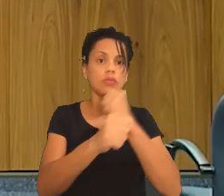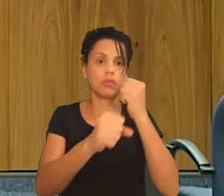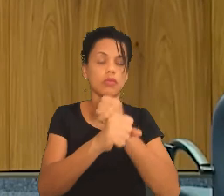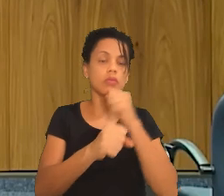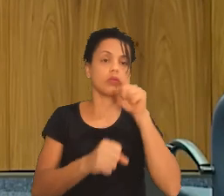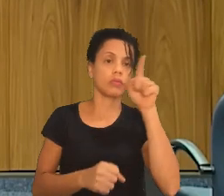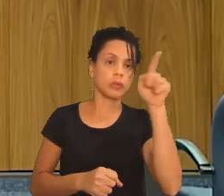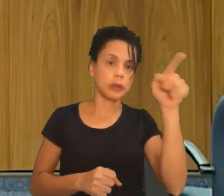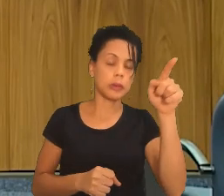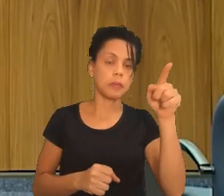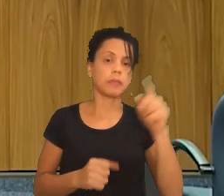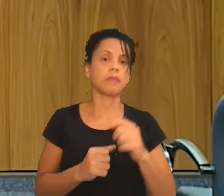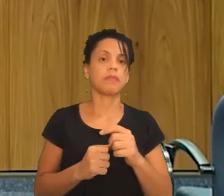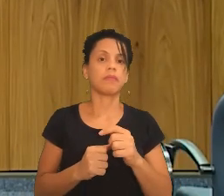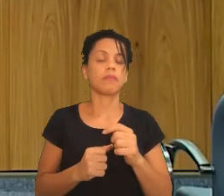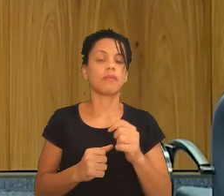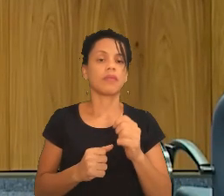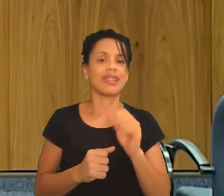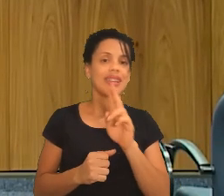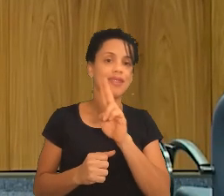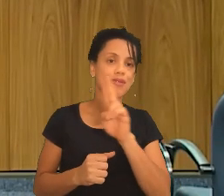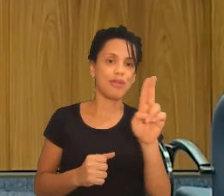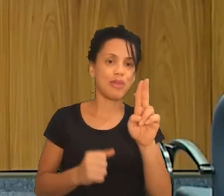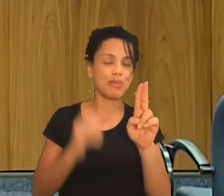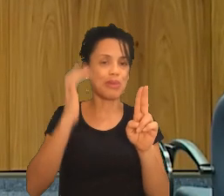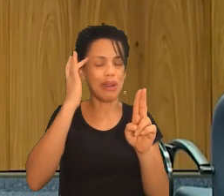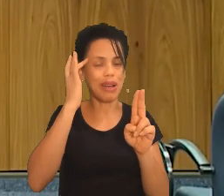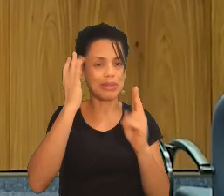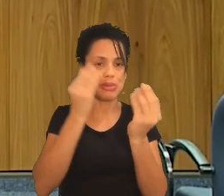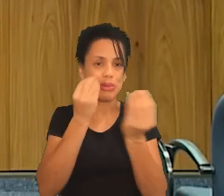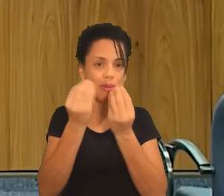tá, Douglas? Porque o nome, acho que é alemão.